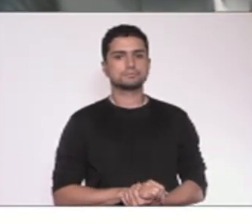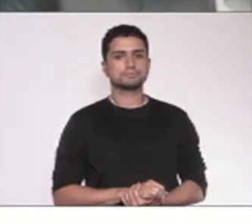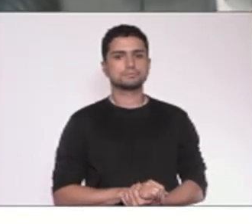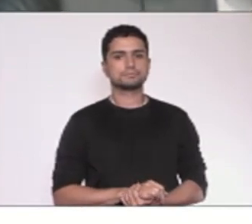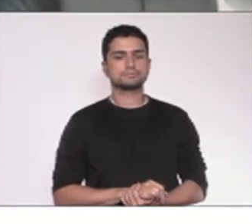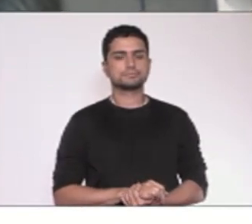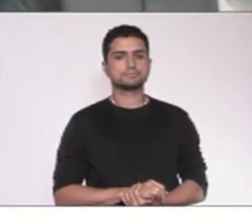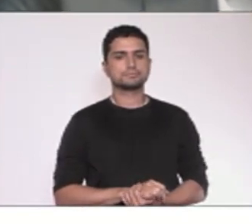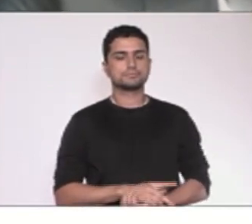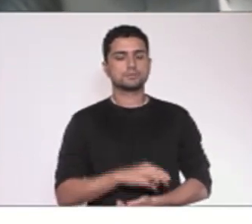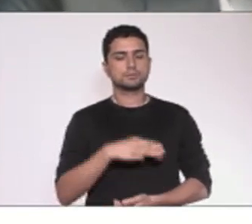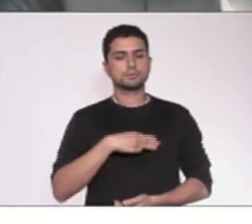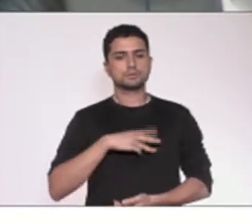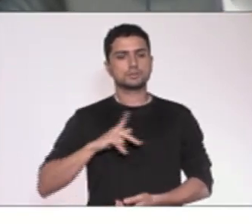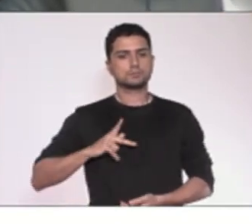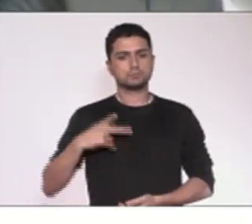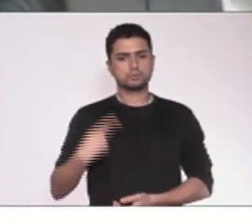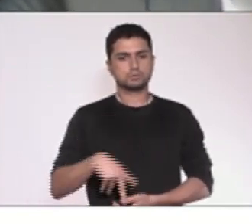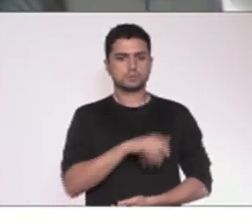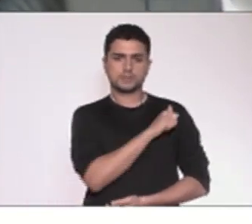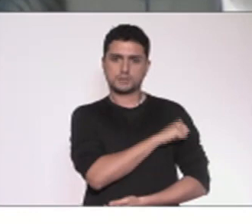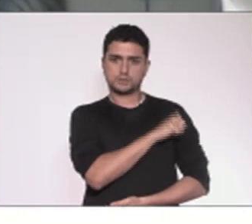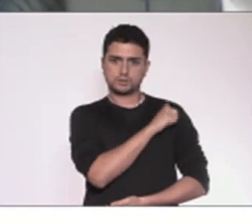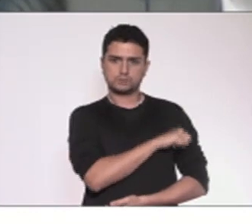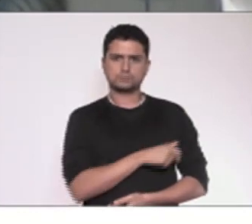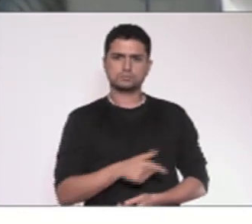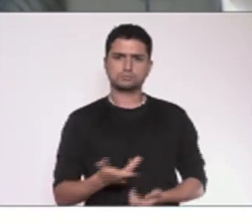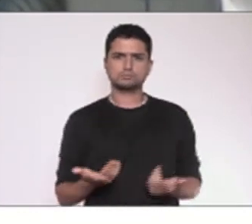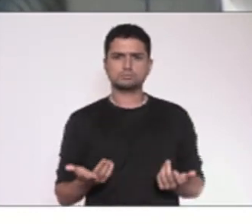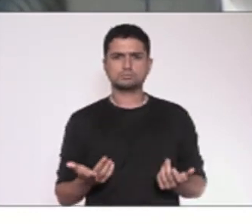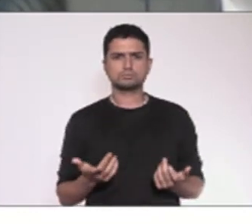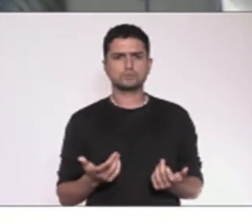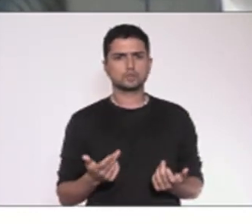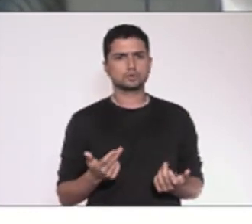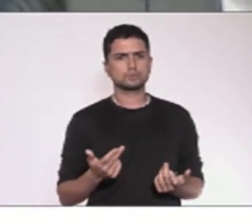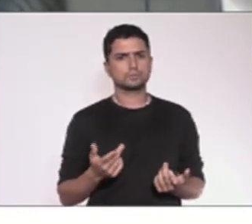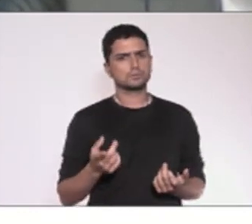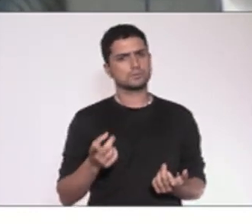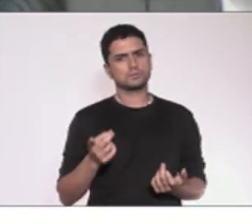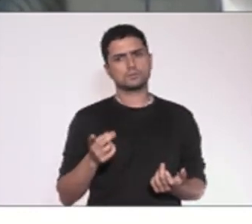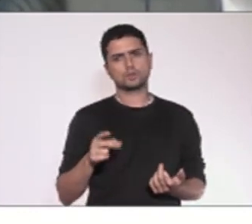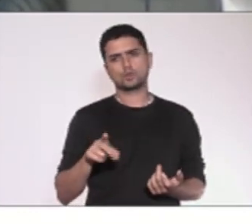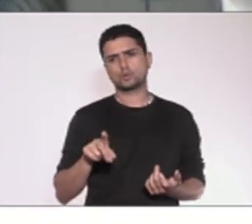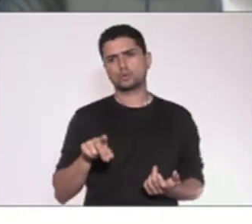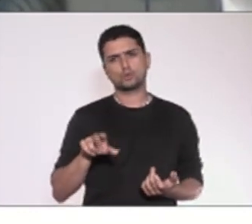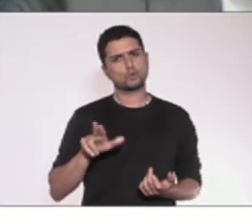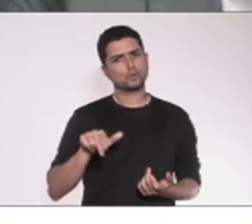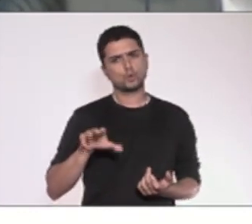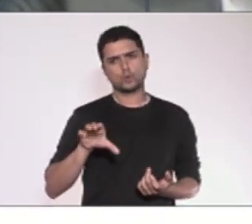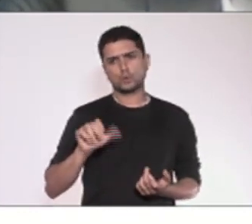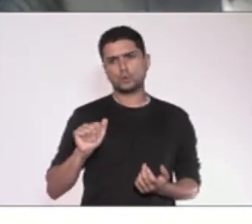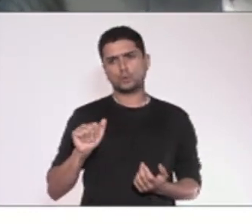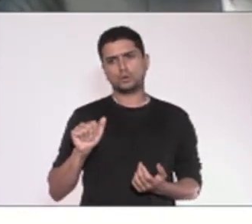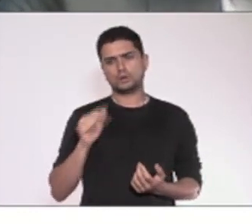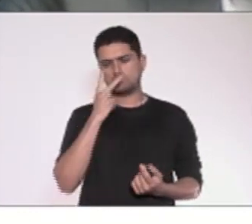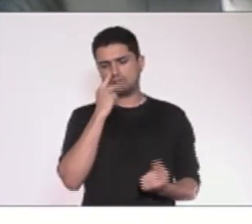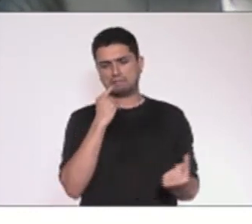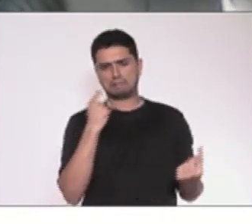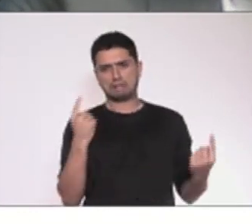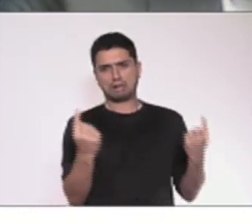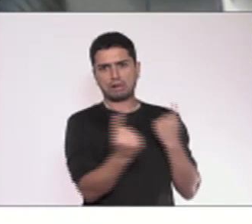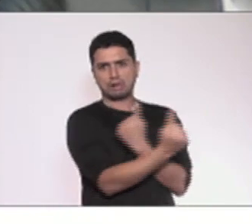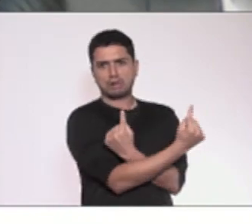O Ministério Público do Rio de Janeiro jamais vai subverter a ordem das coisas